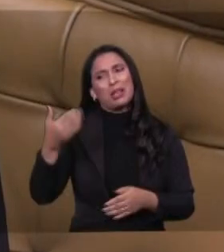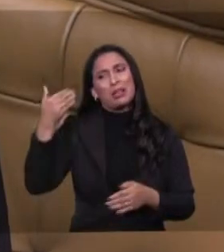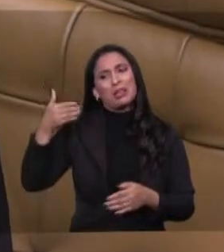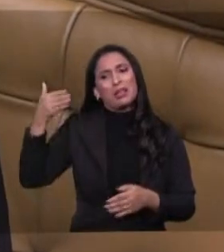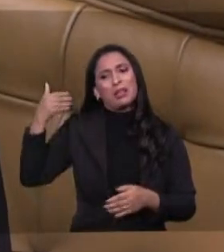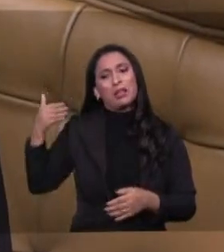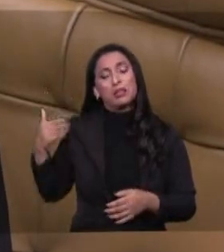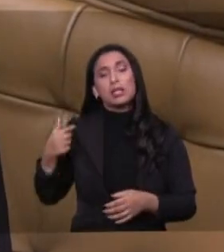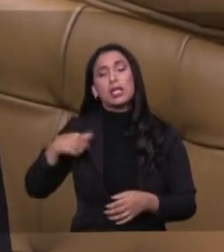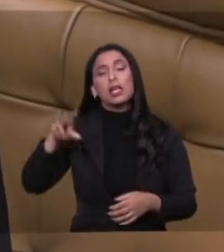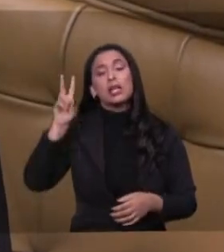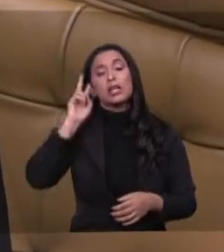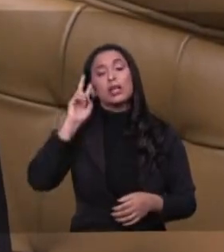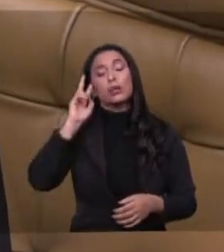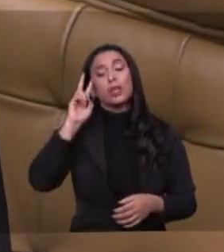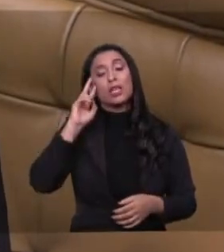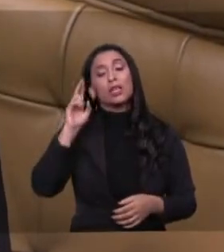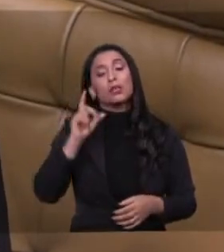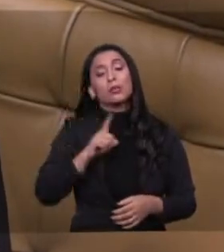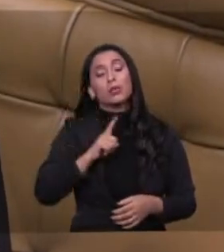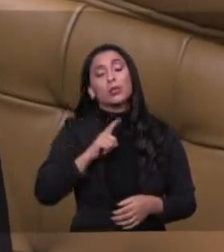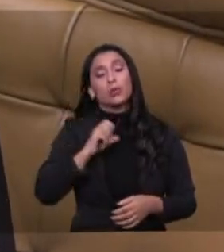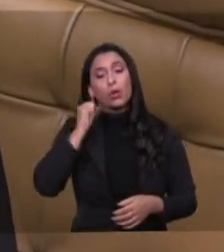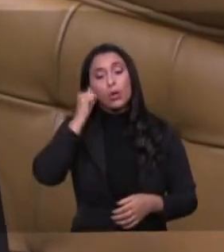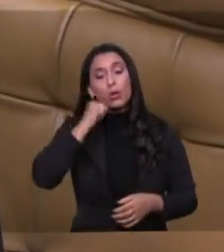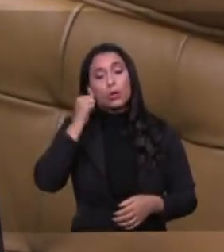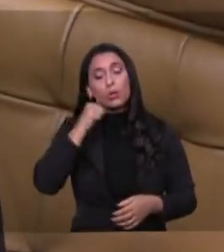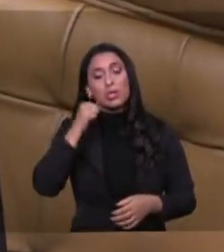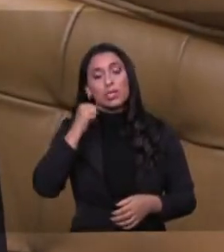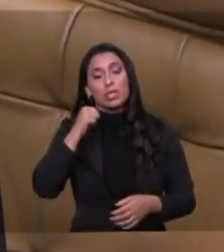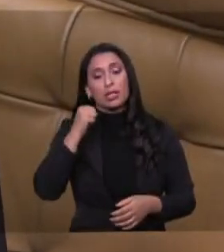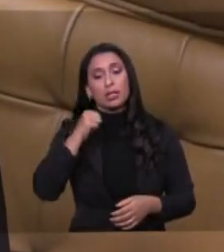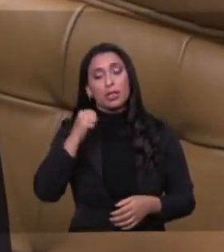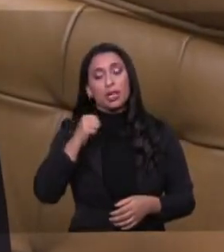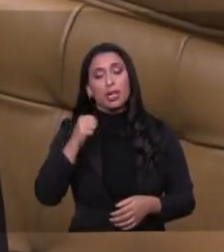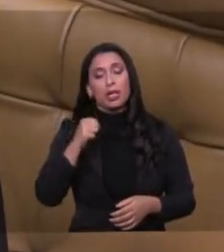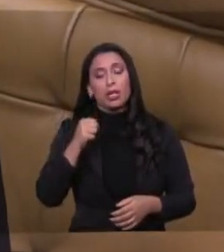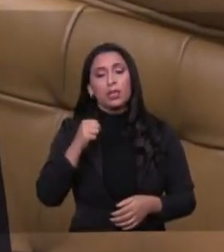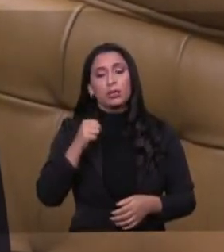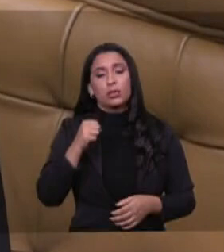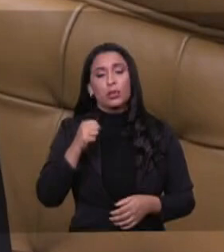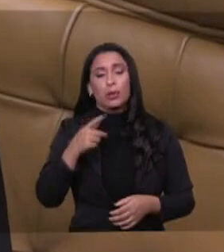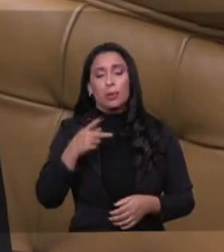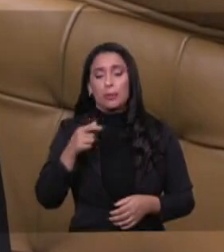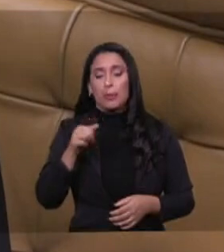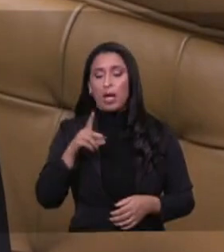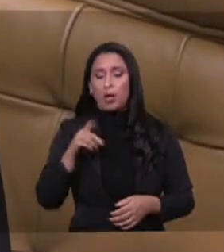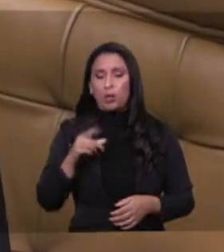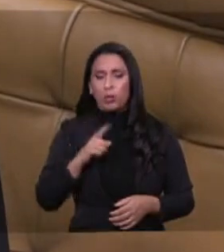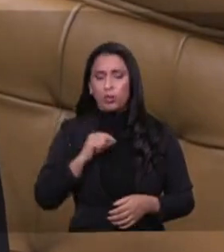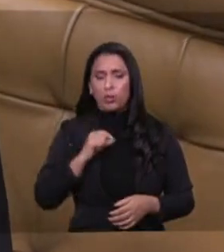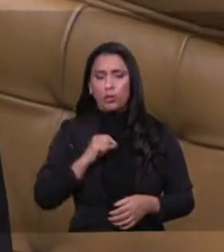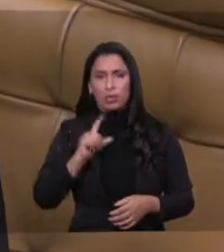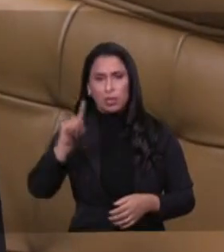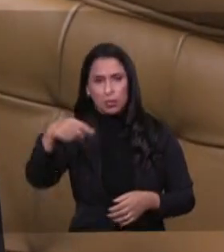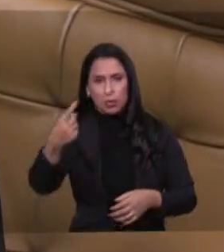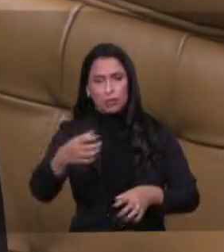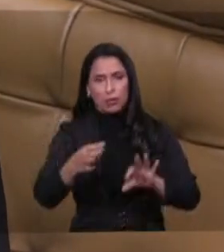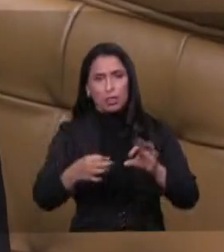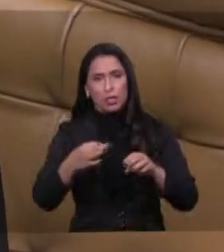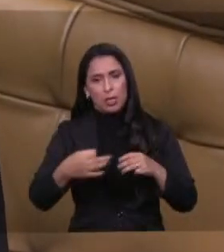anteriores. Eu me lembro que o senador Paulo Brossá, o ministro Paulo Brossá, que foi ministro da Justiça, certa feita